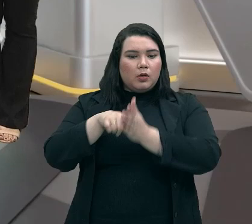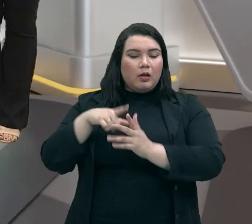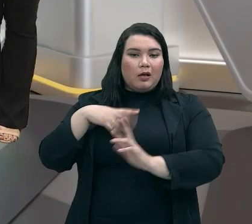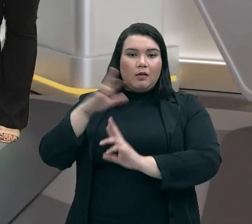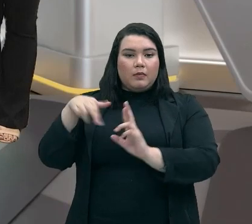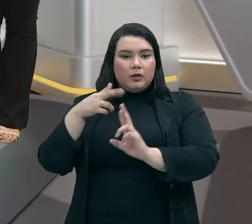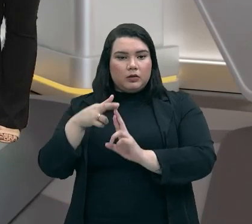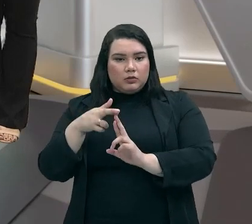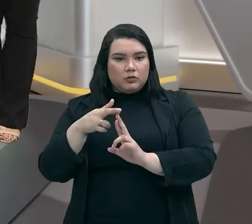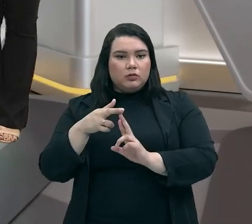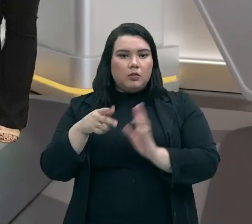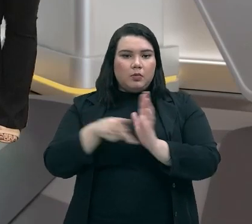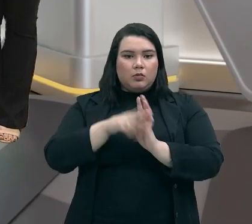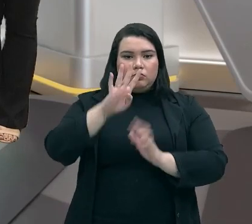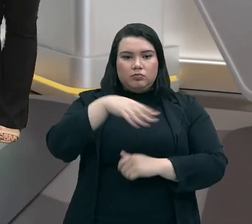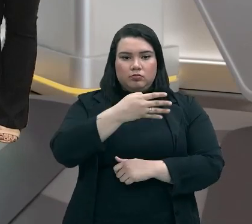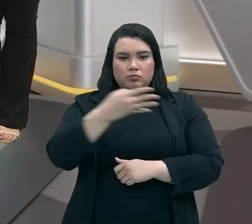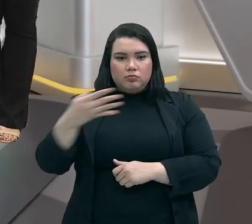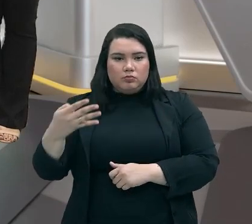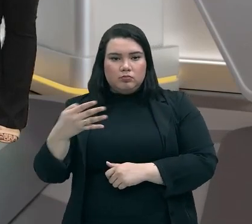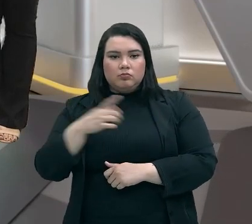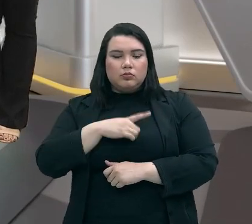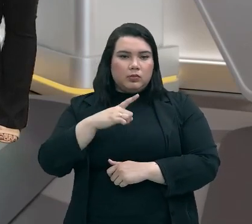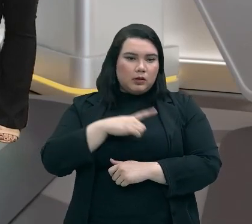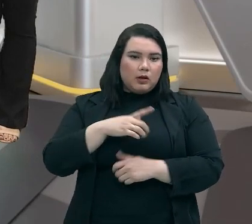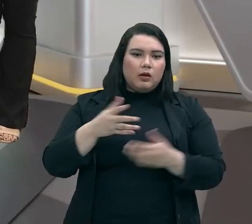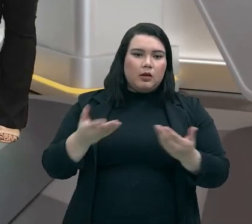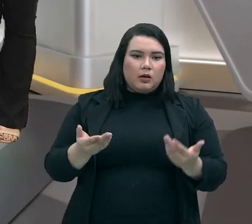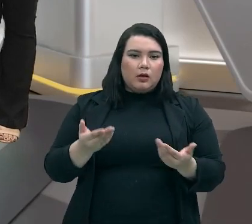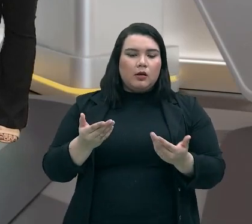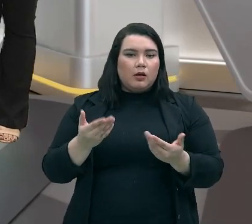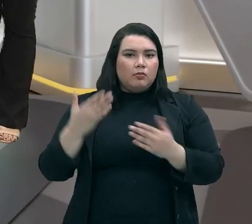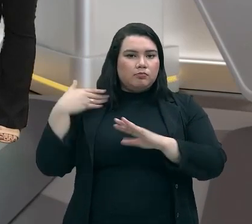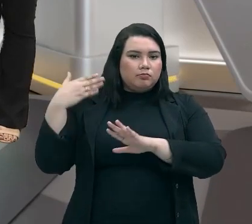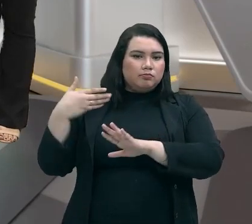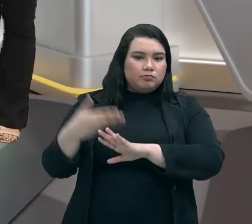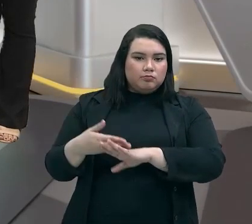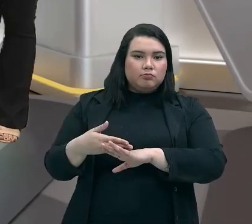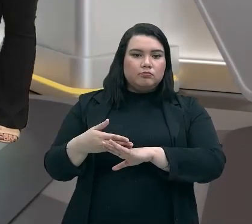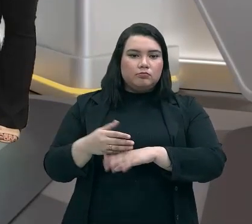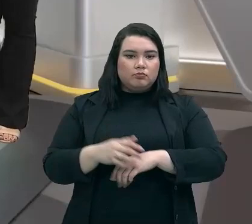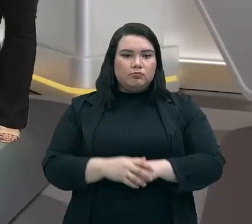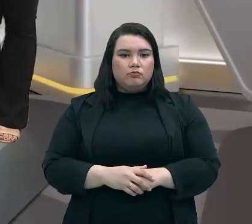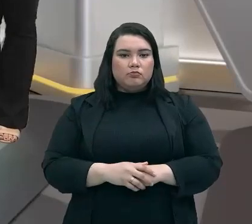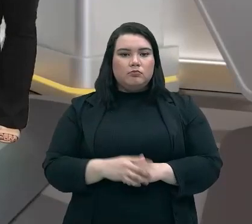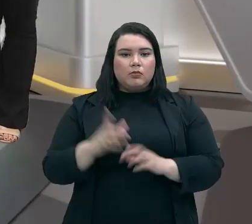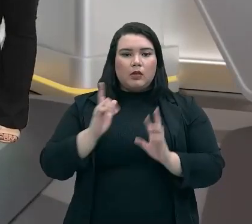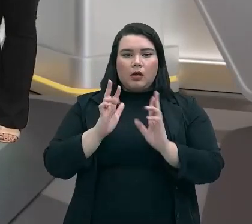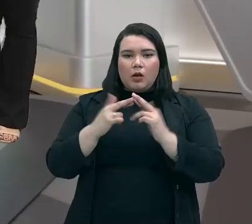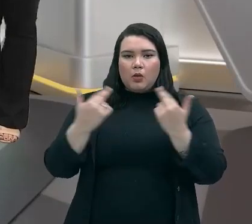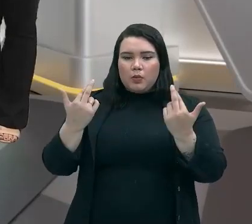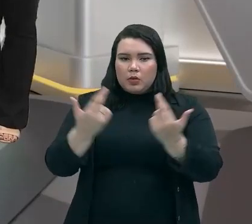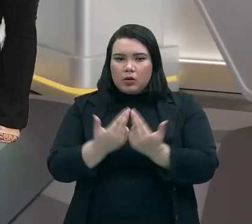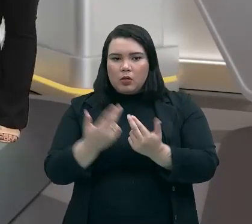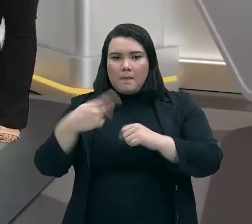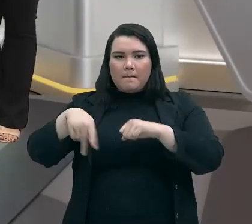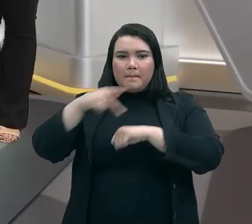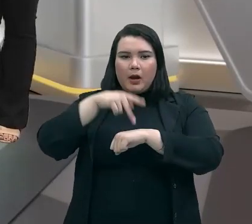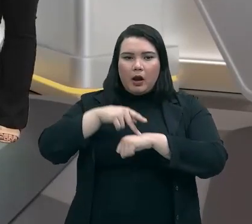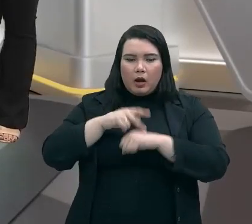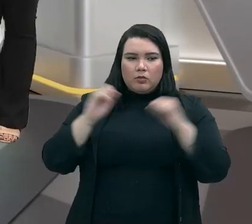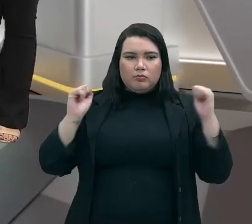referências nesses quadros, principalmente que tem bastante, principalmente ultimamente, né, Manu? Essas reuniões entre países